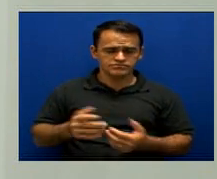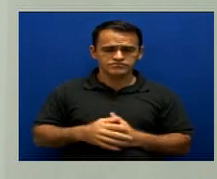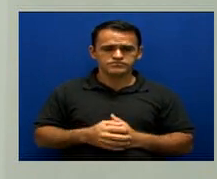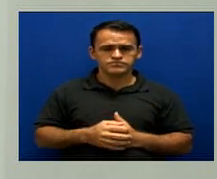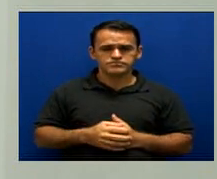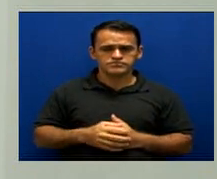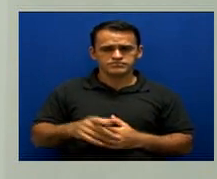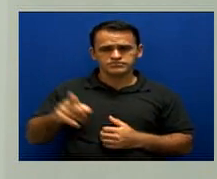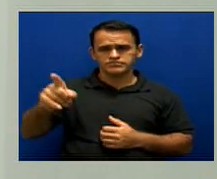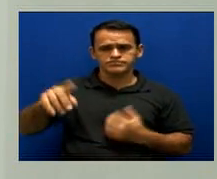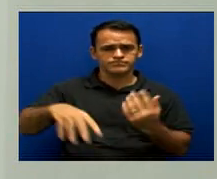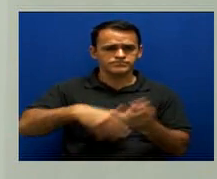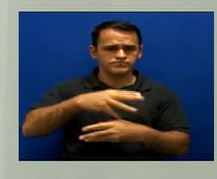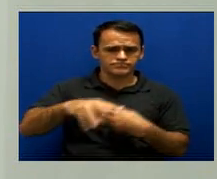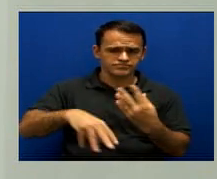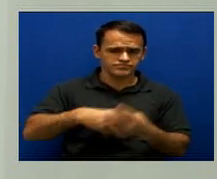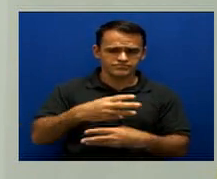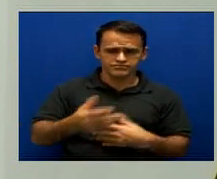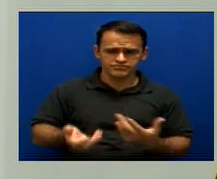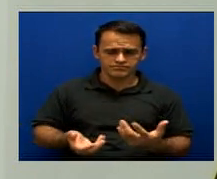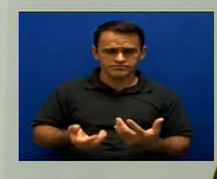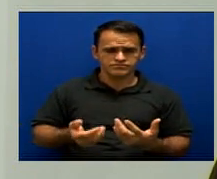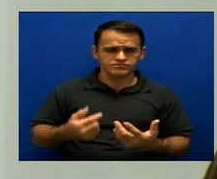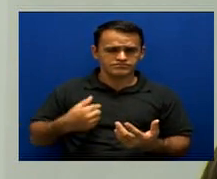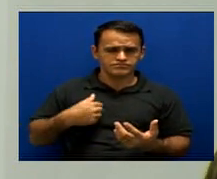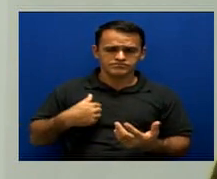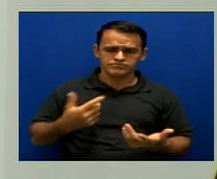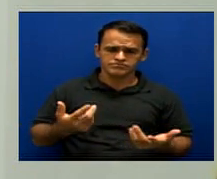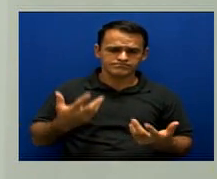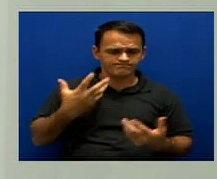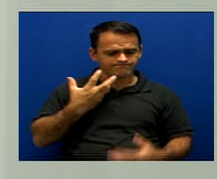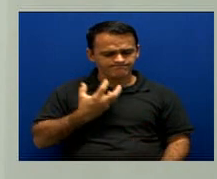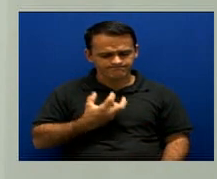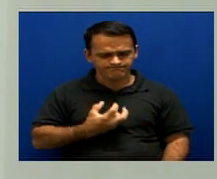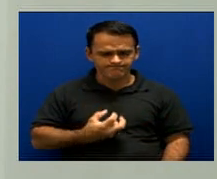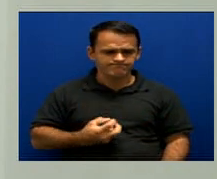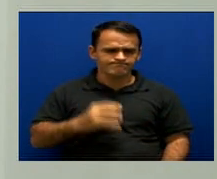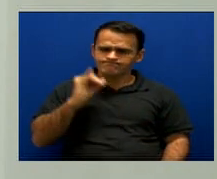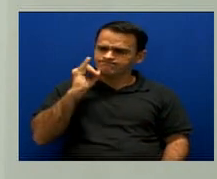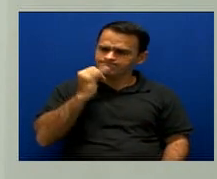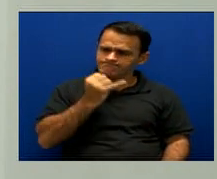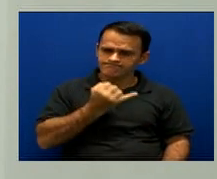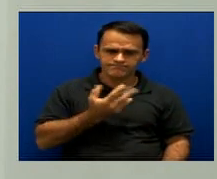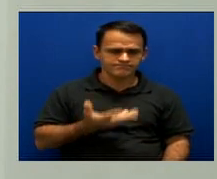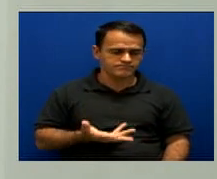é uma coisa que a gente fica muito chateado com o estudo